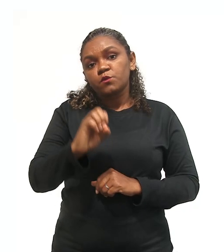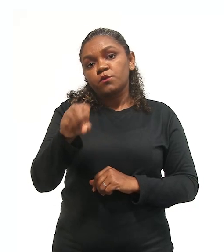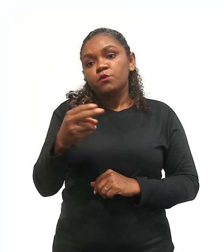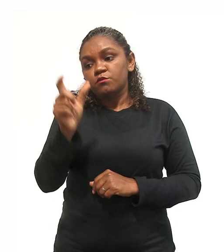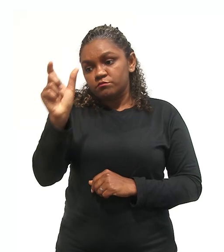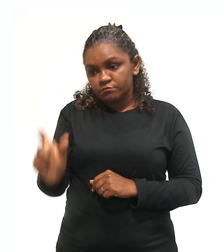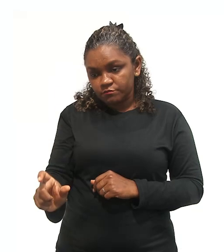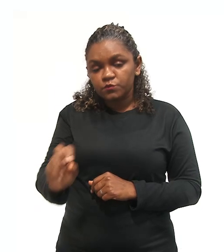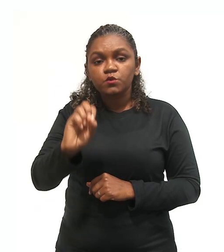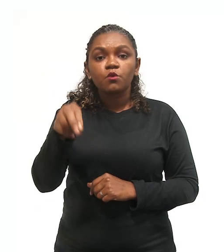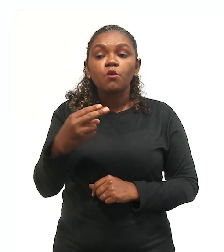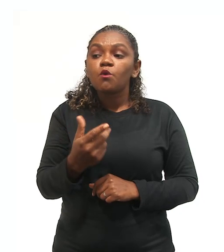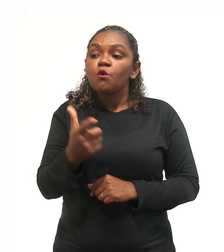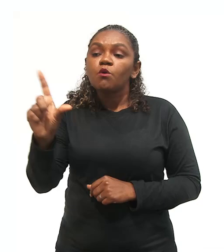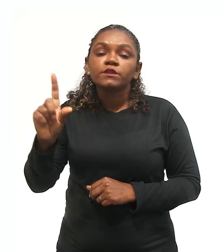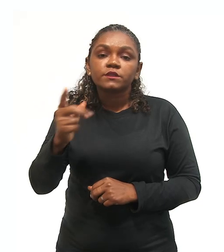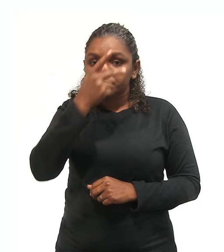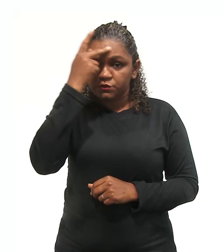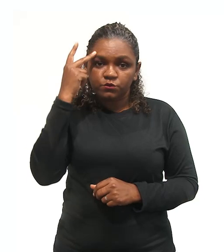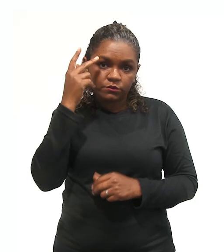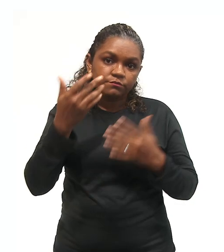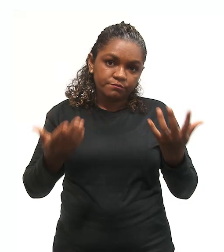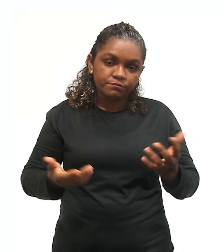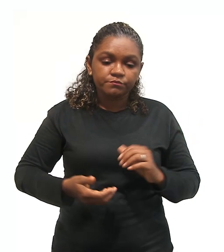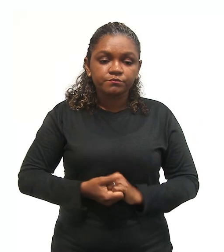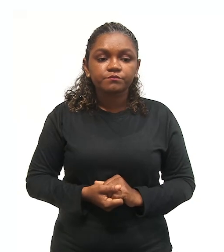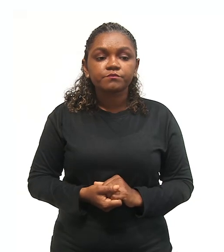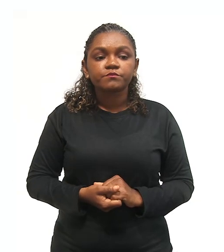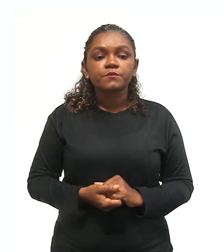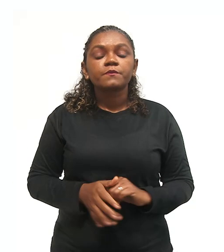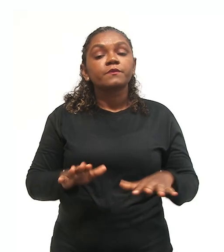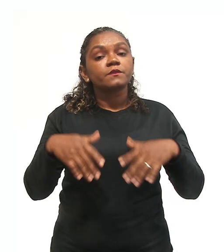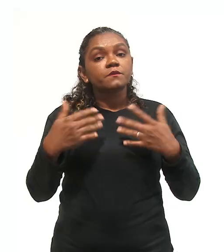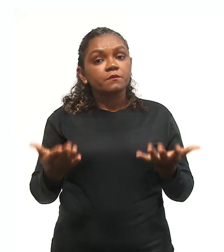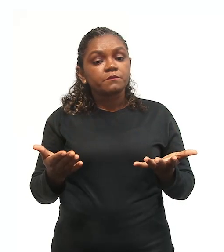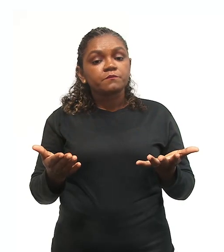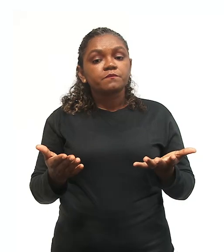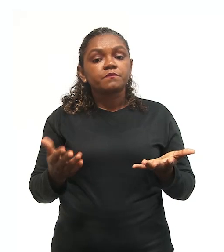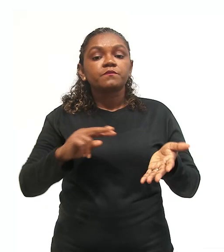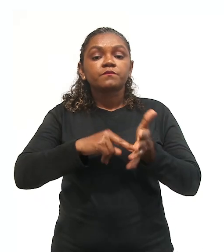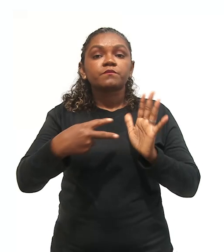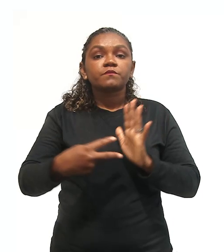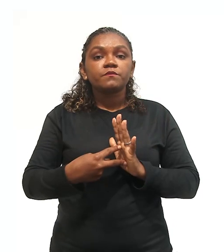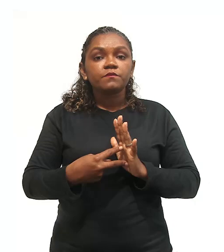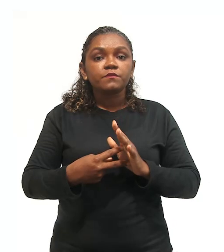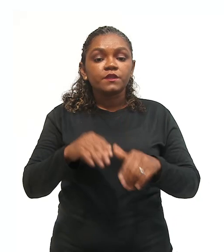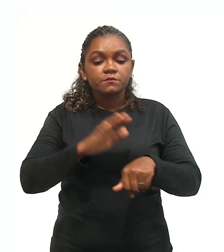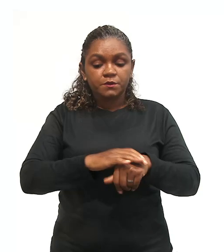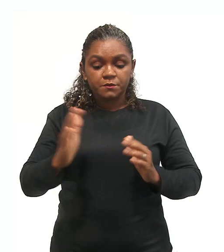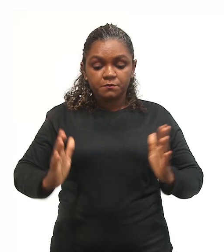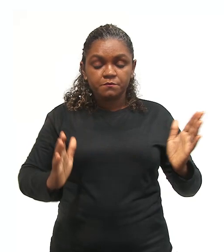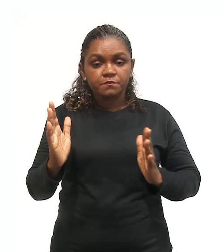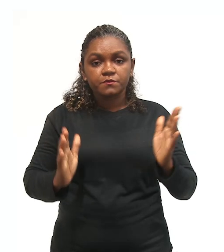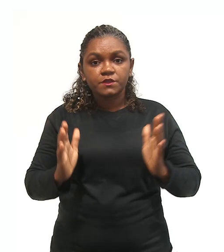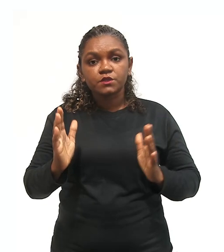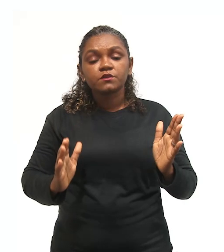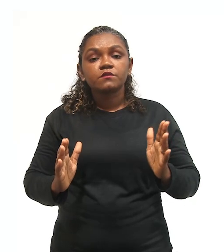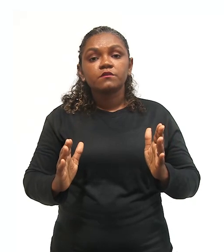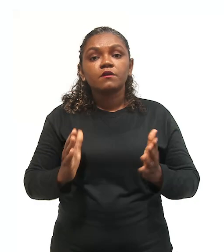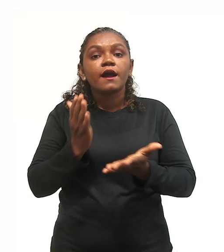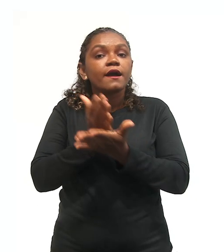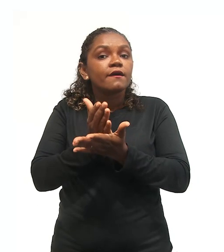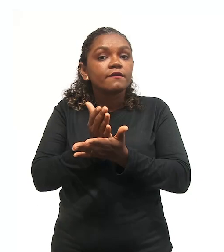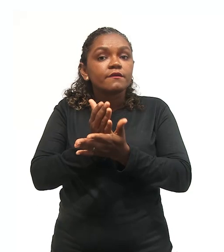terceiro indicado pelo sócio. A liquidação é um período em que a